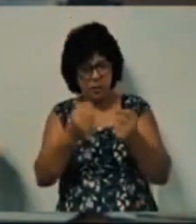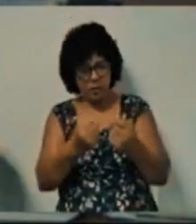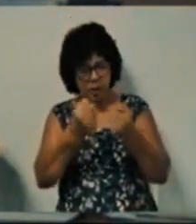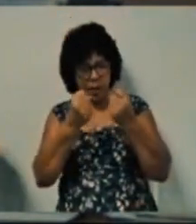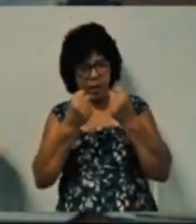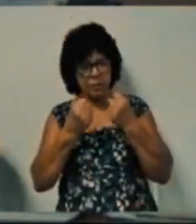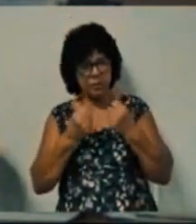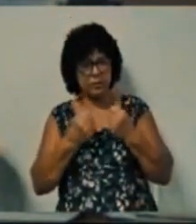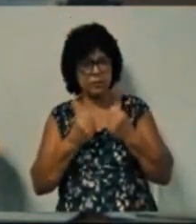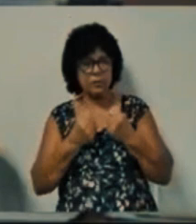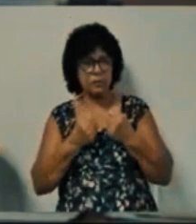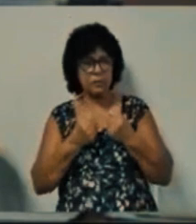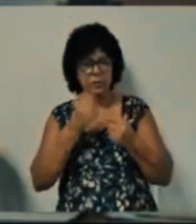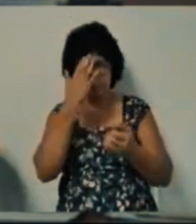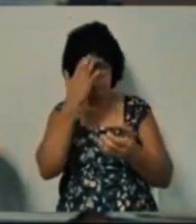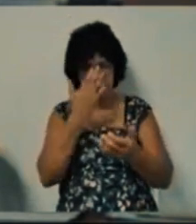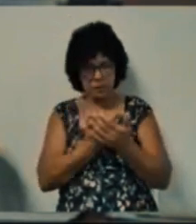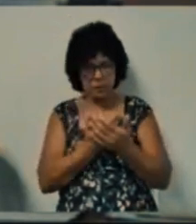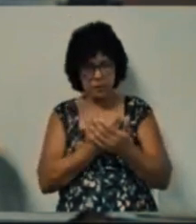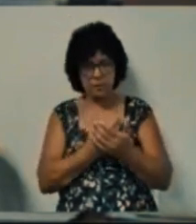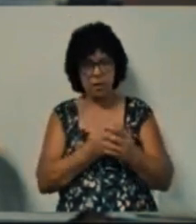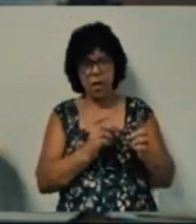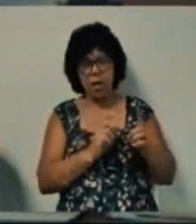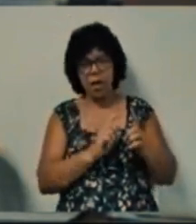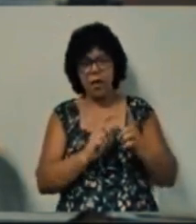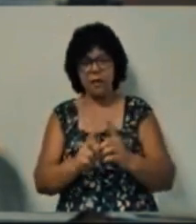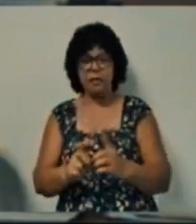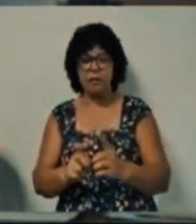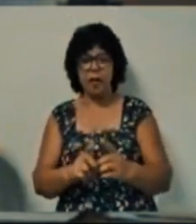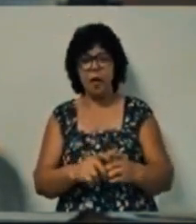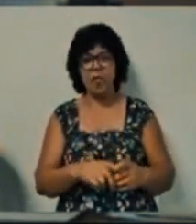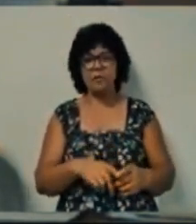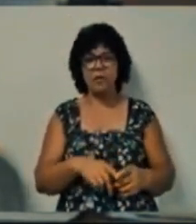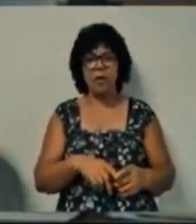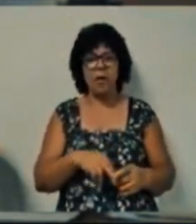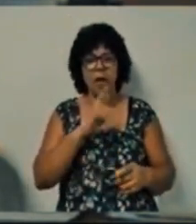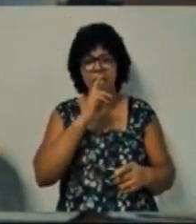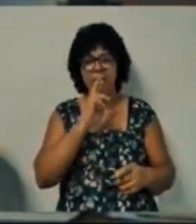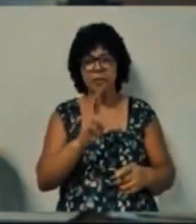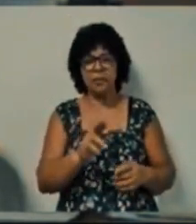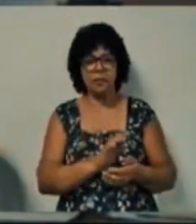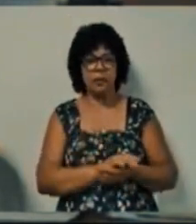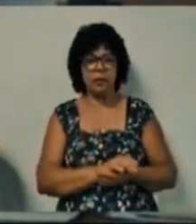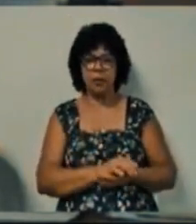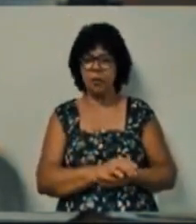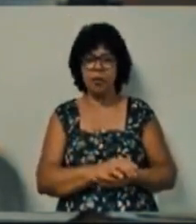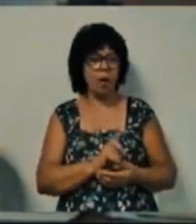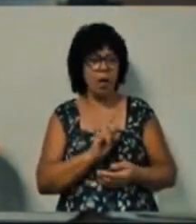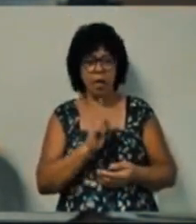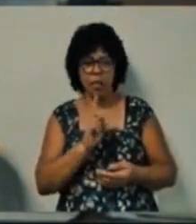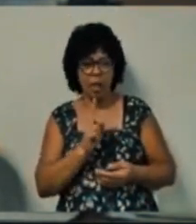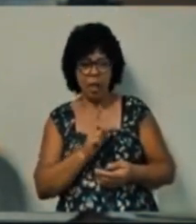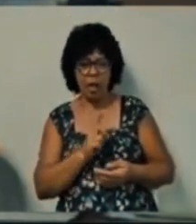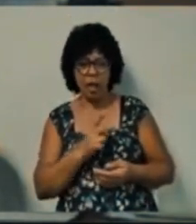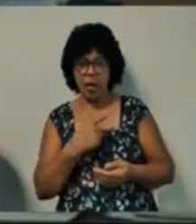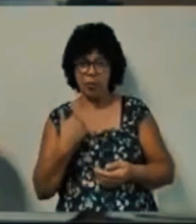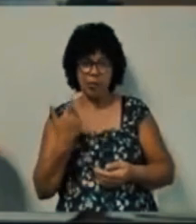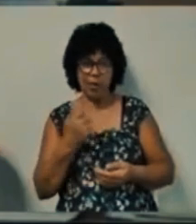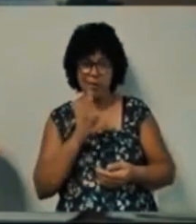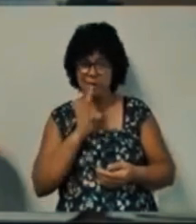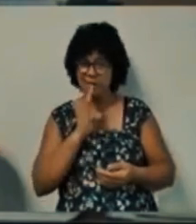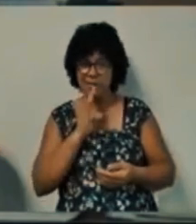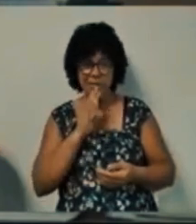responderam: pelo contrário, nem mesmo ouvimos que existe o Espírito